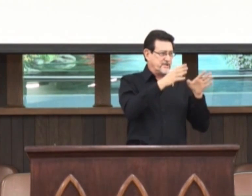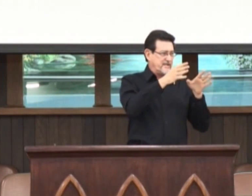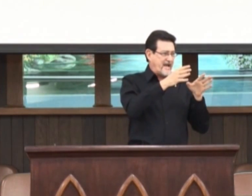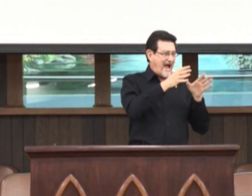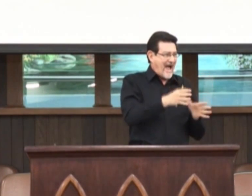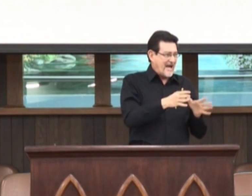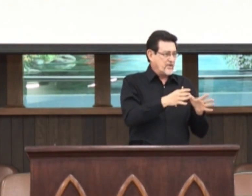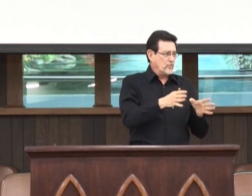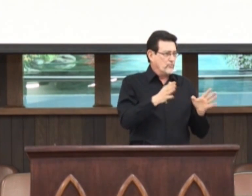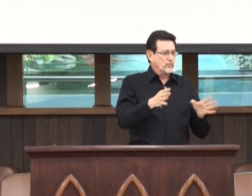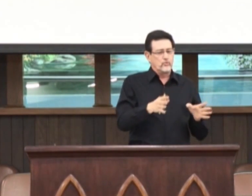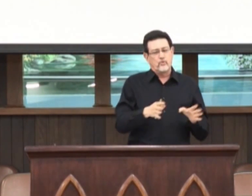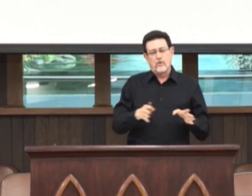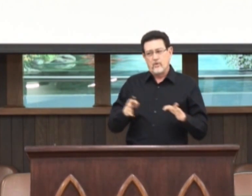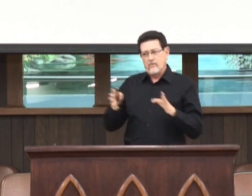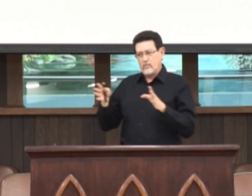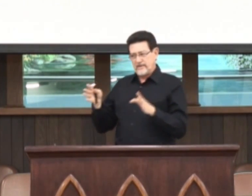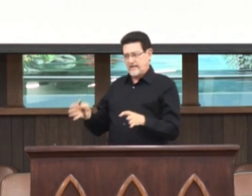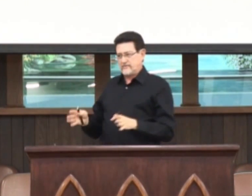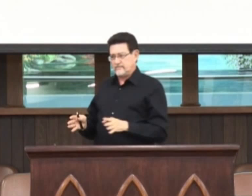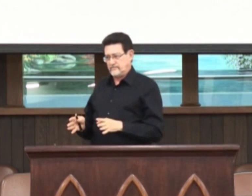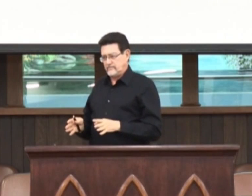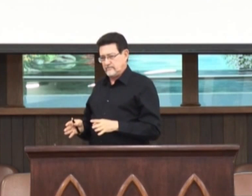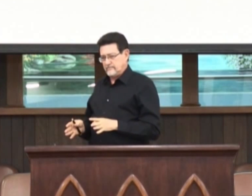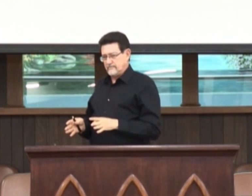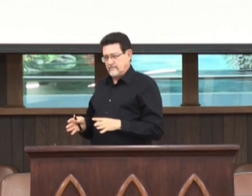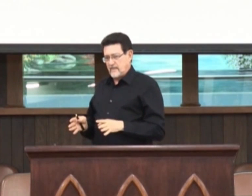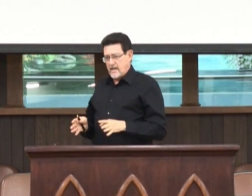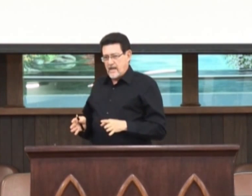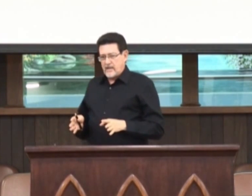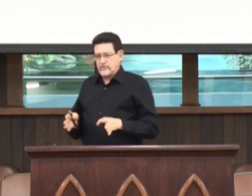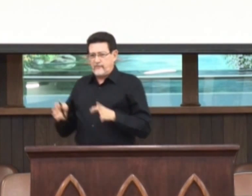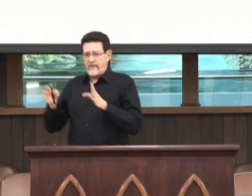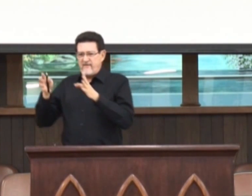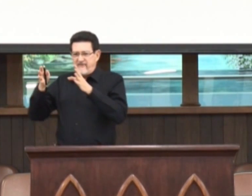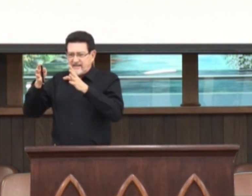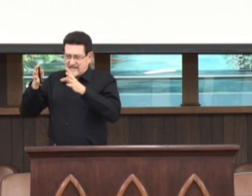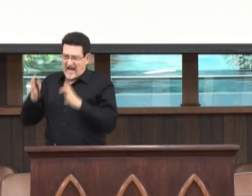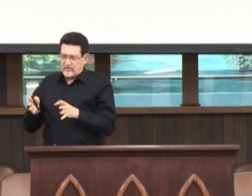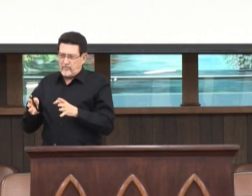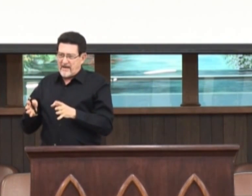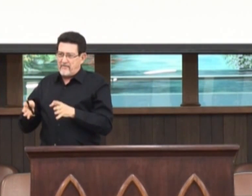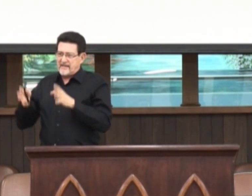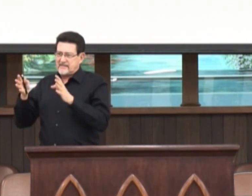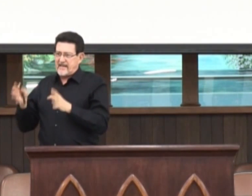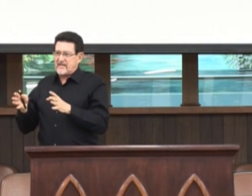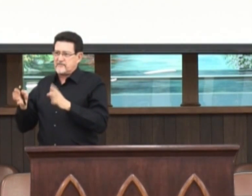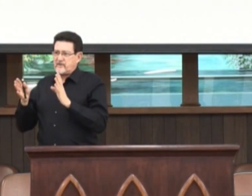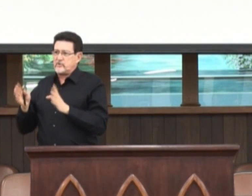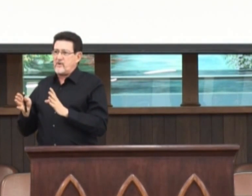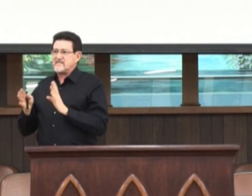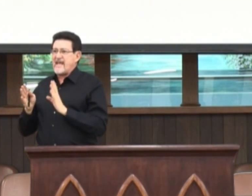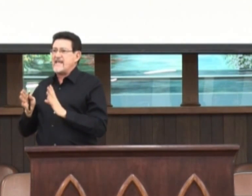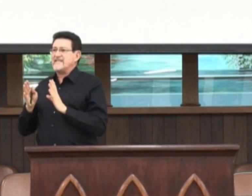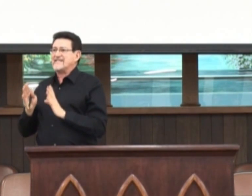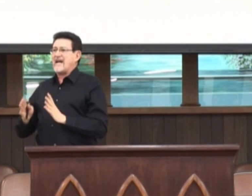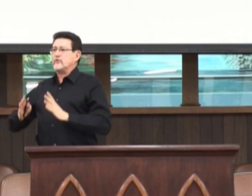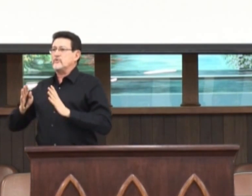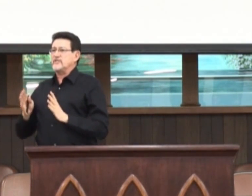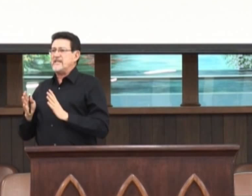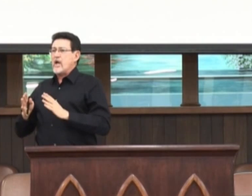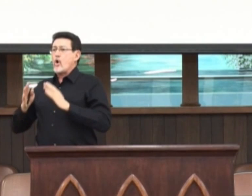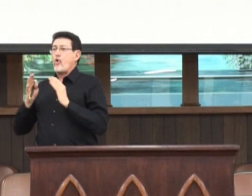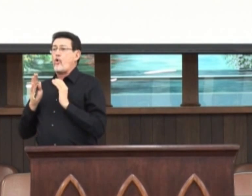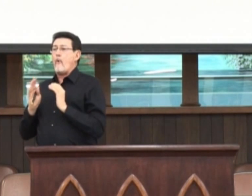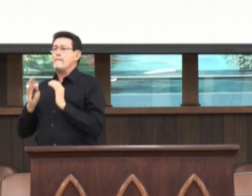que hoje há no mundo moderno. Isto foi inventado para manter as pessoas em